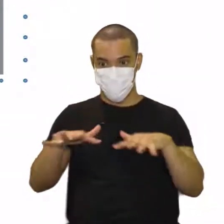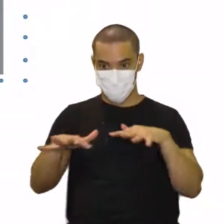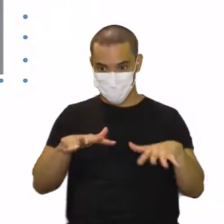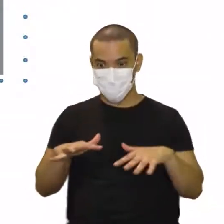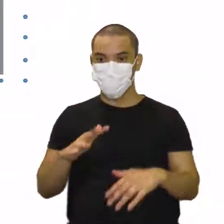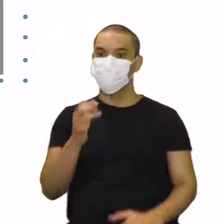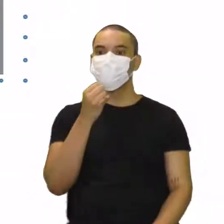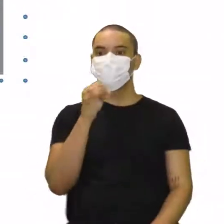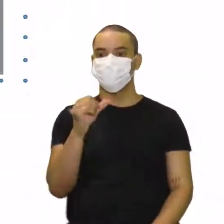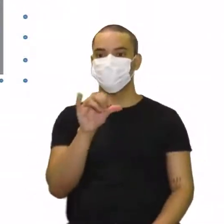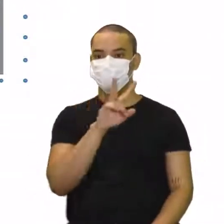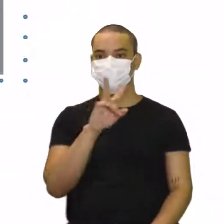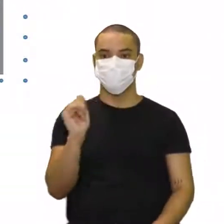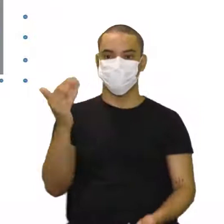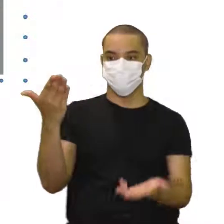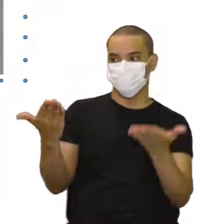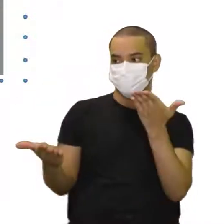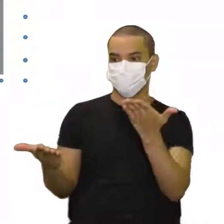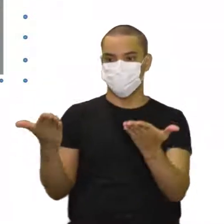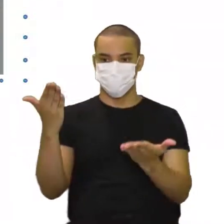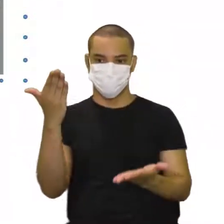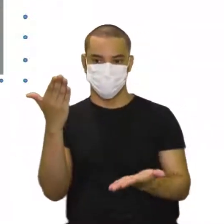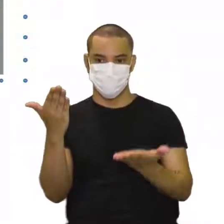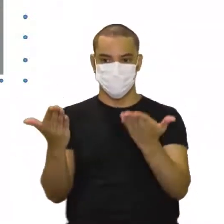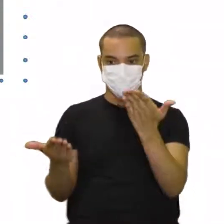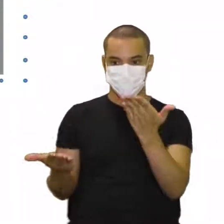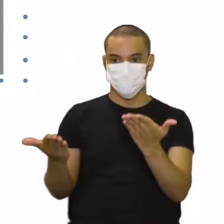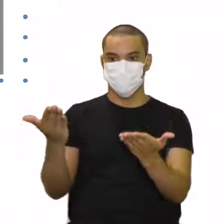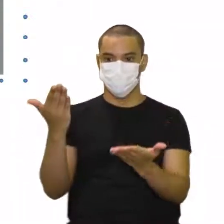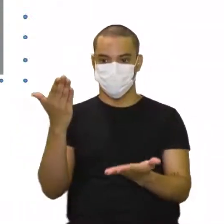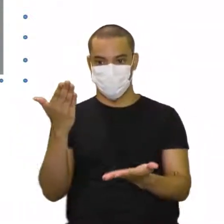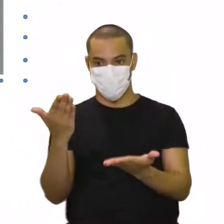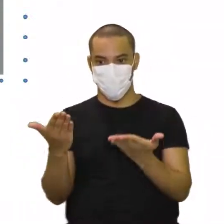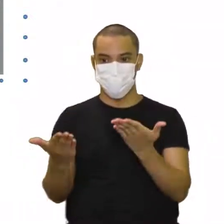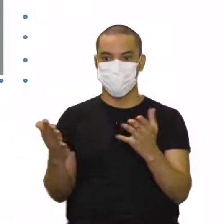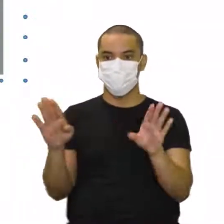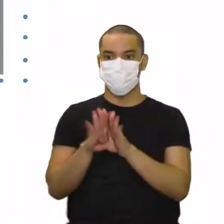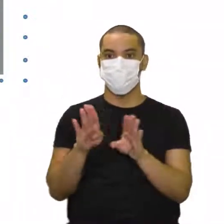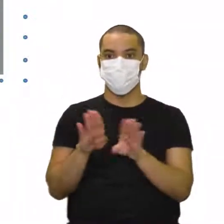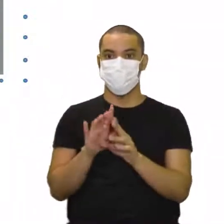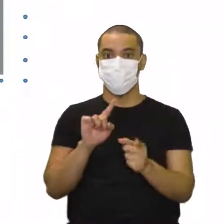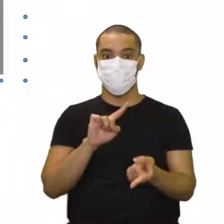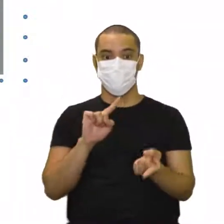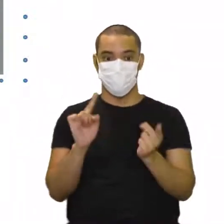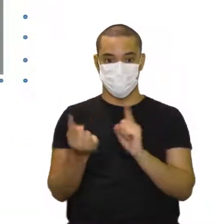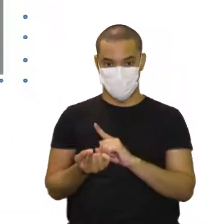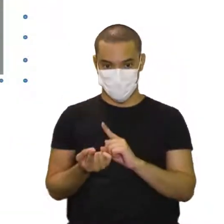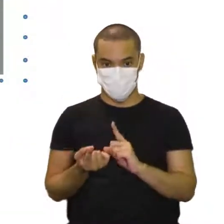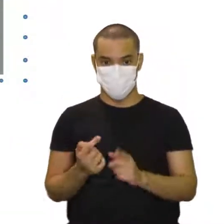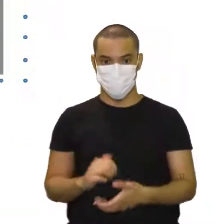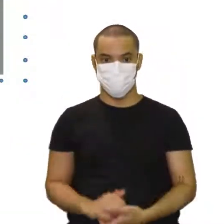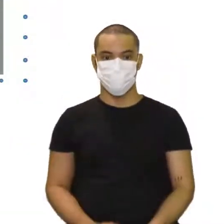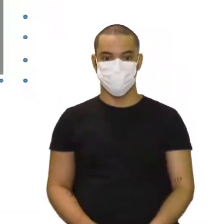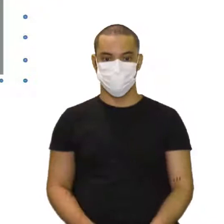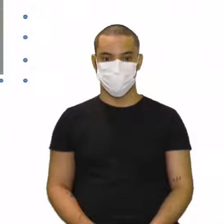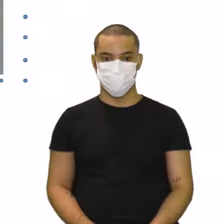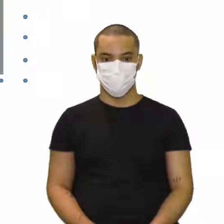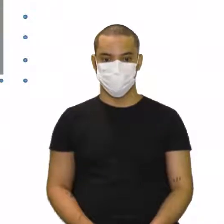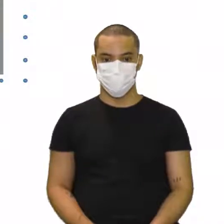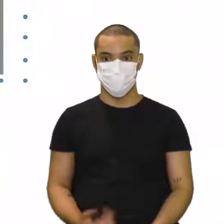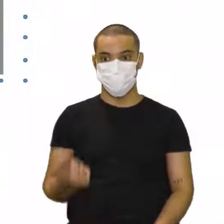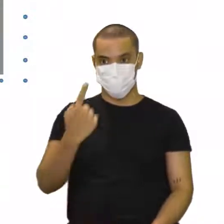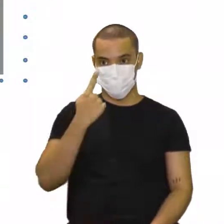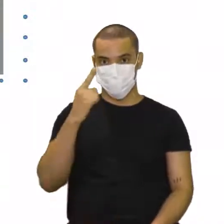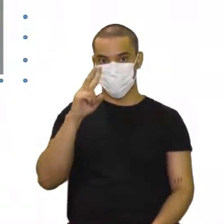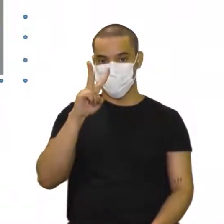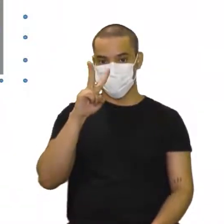força elétrica vai equilibrar no sentido contrário. Olha o que fala. A força magnética e a